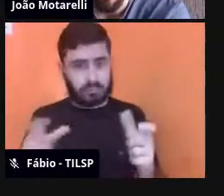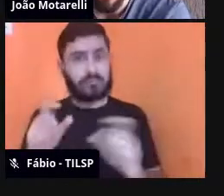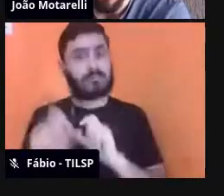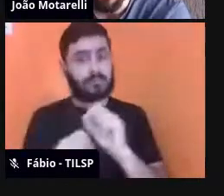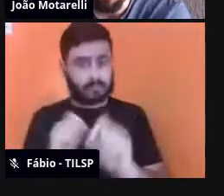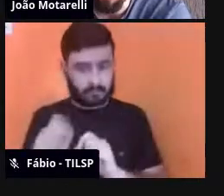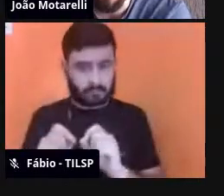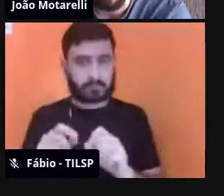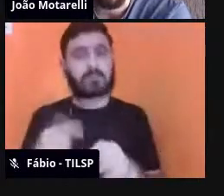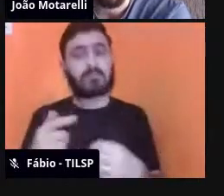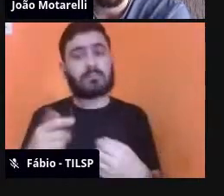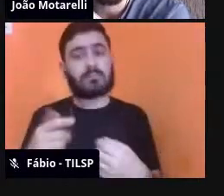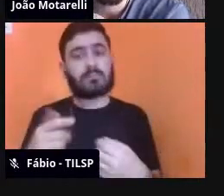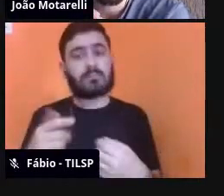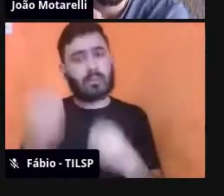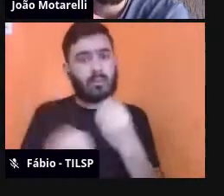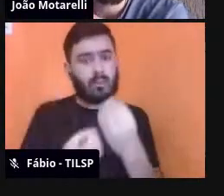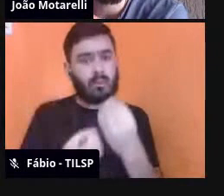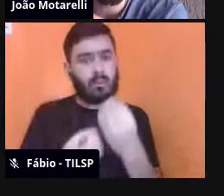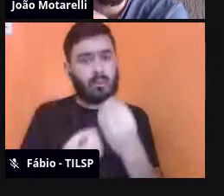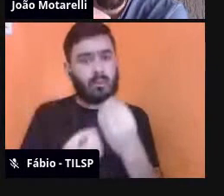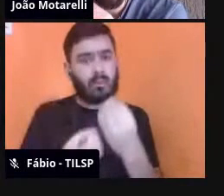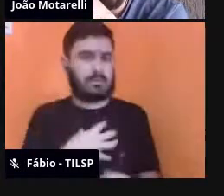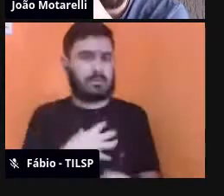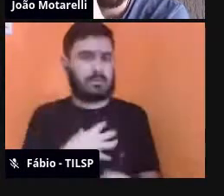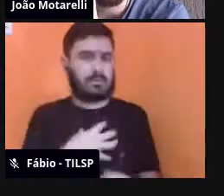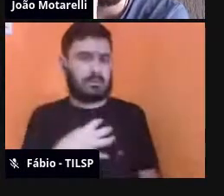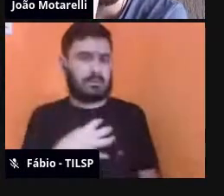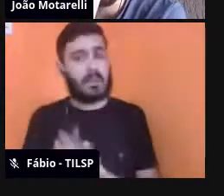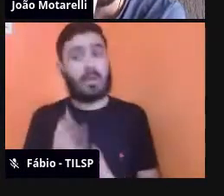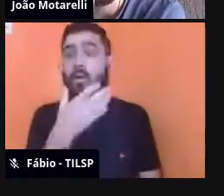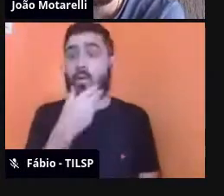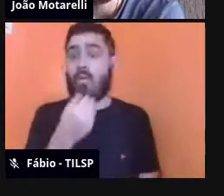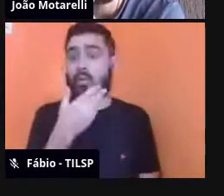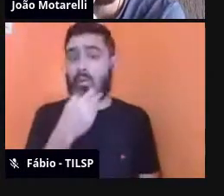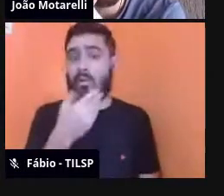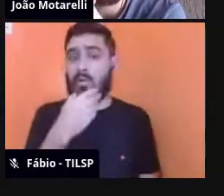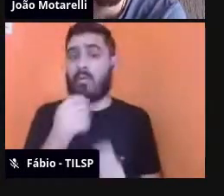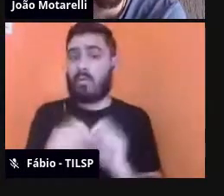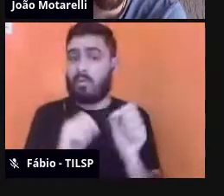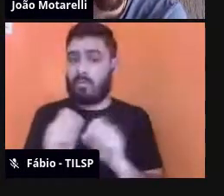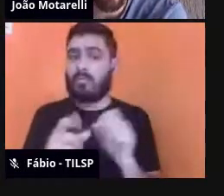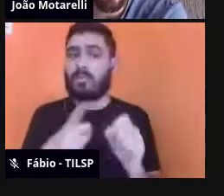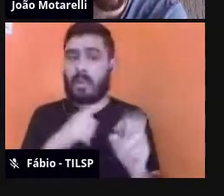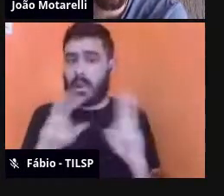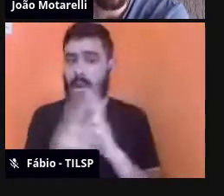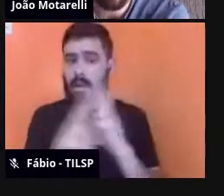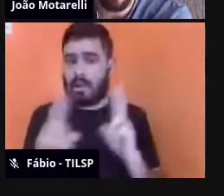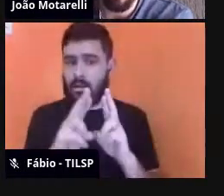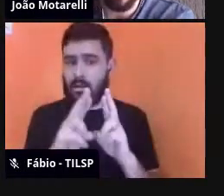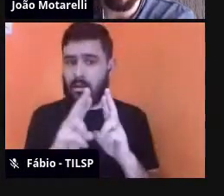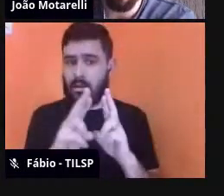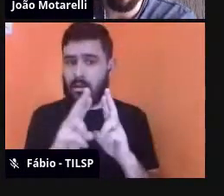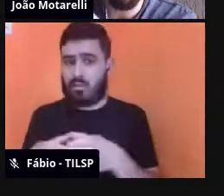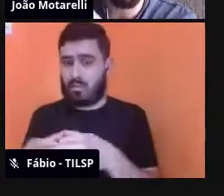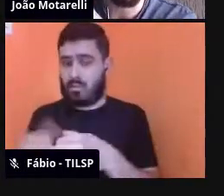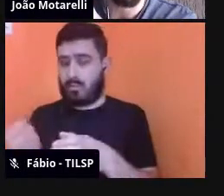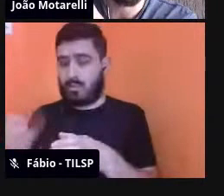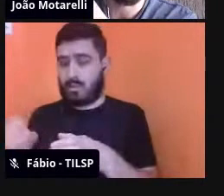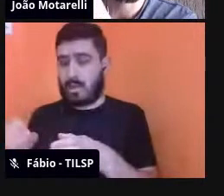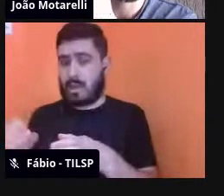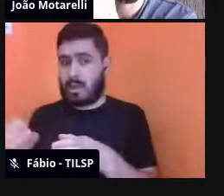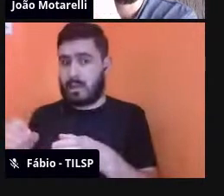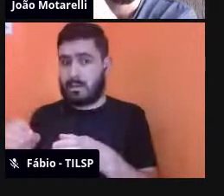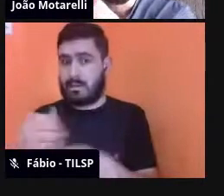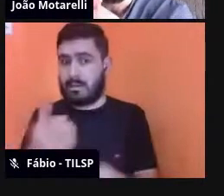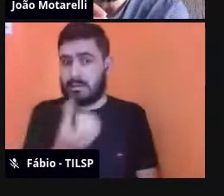insatisfação. Em homens, essa relação é um pouco menor, né, então 6 entre 10 homens apresentam-se insatisfeitos com o próprio